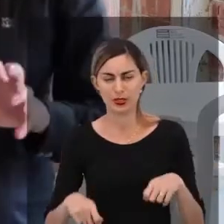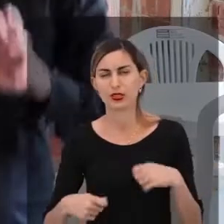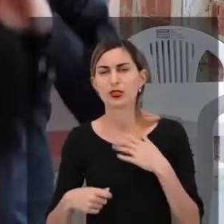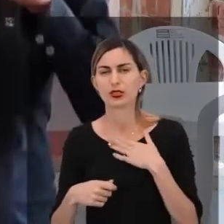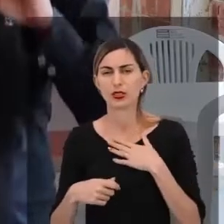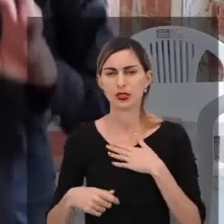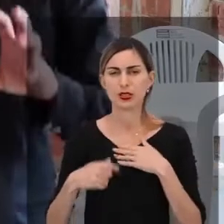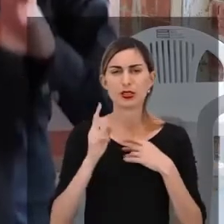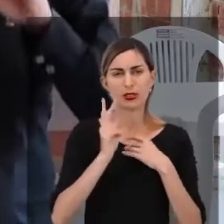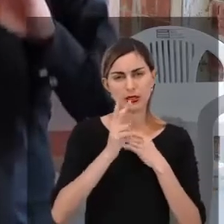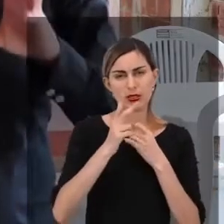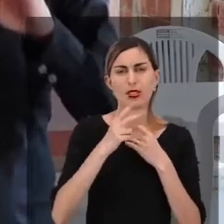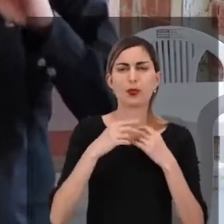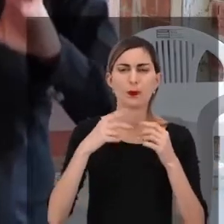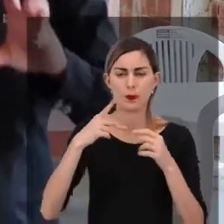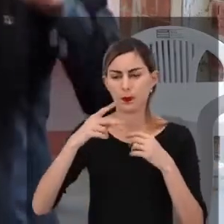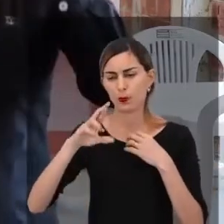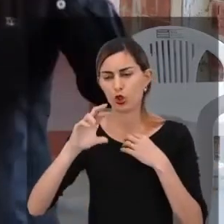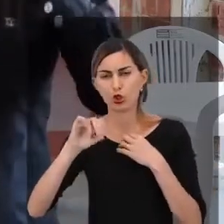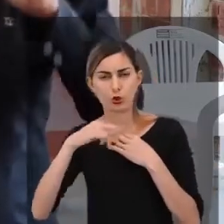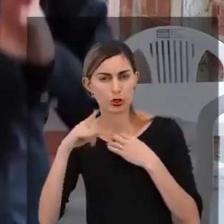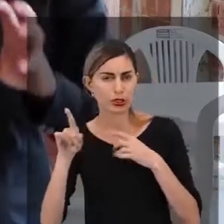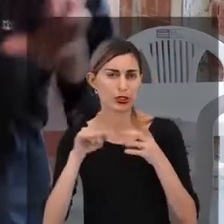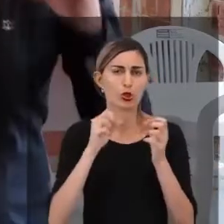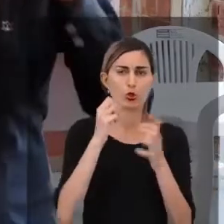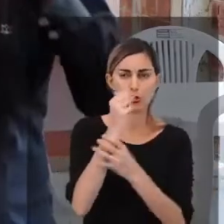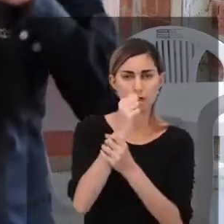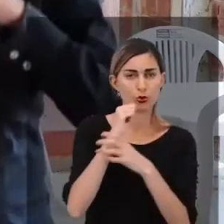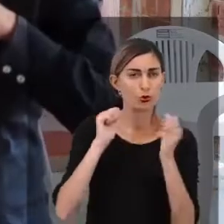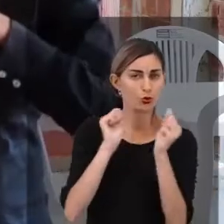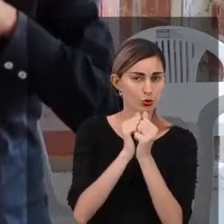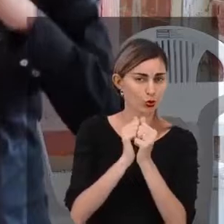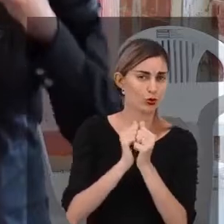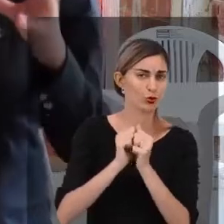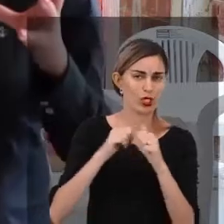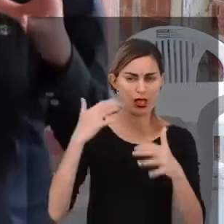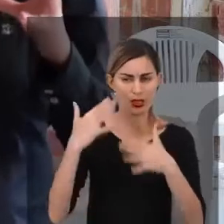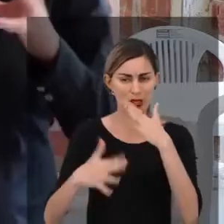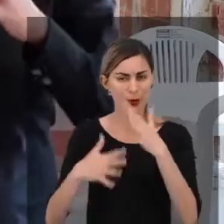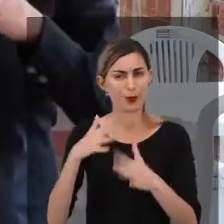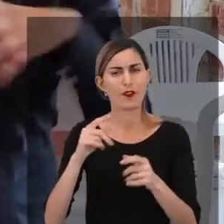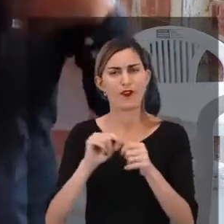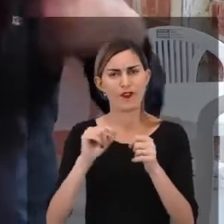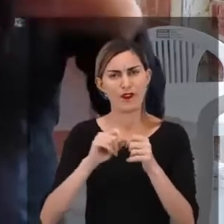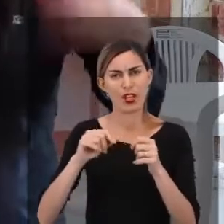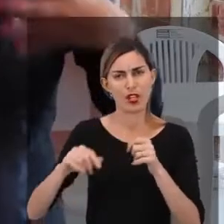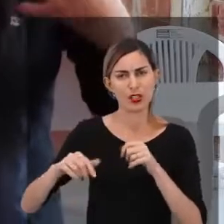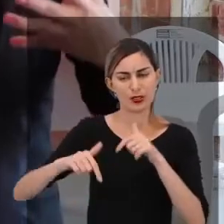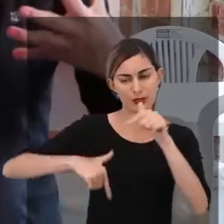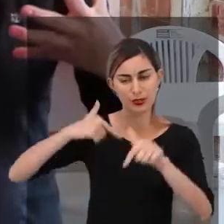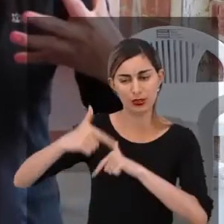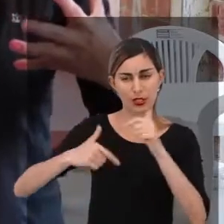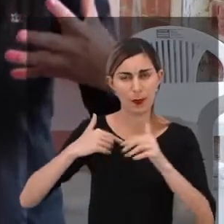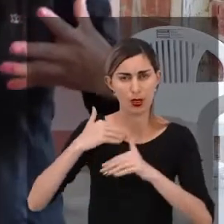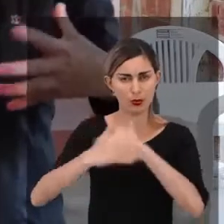né? Tem que fazer produção e segurança, tem que andar junto, não atrapalhando, porque o que faz a